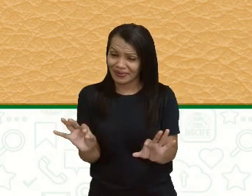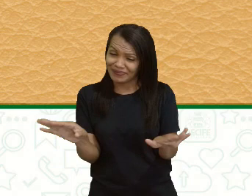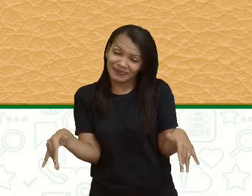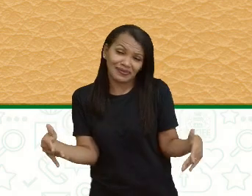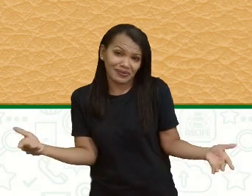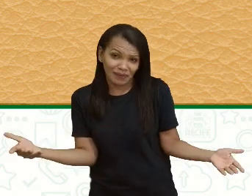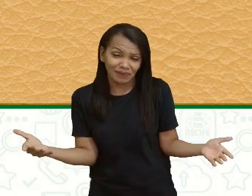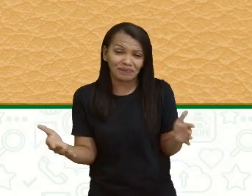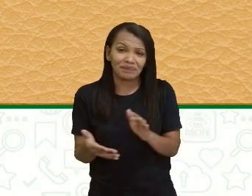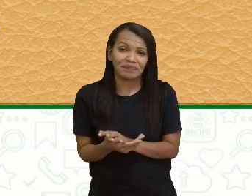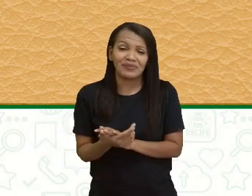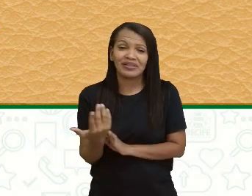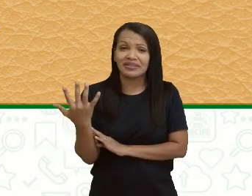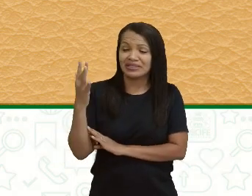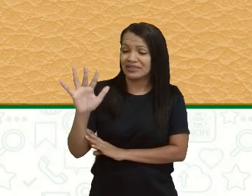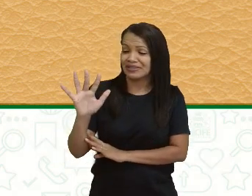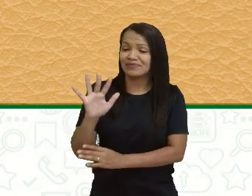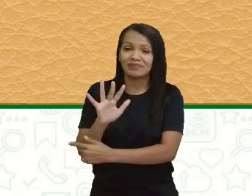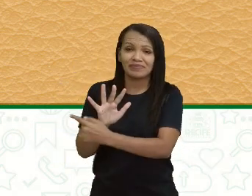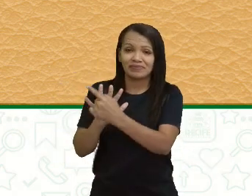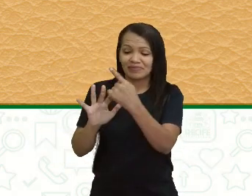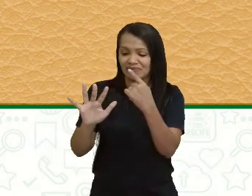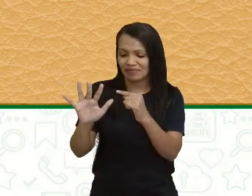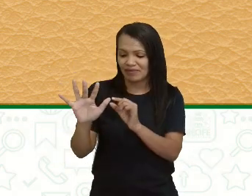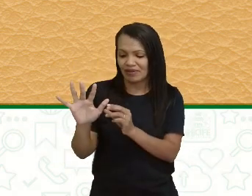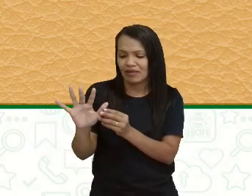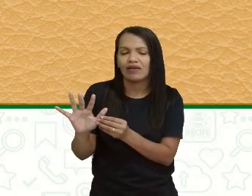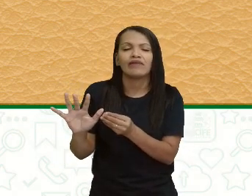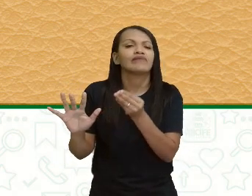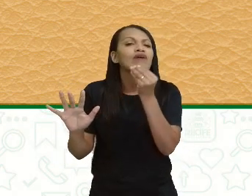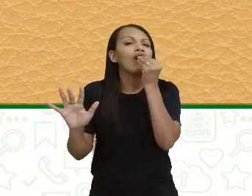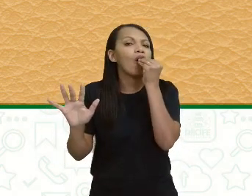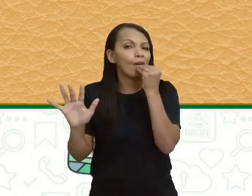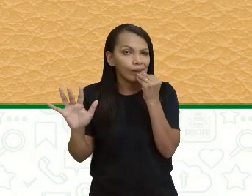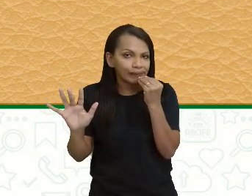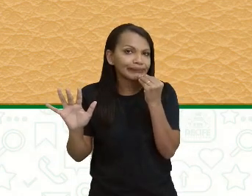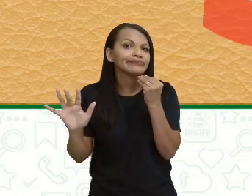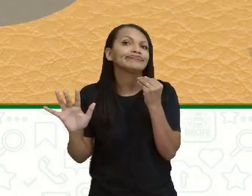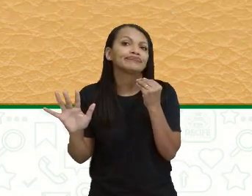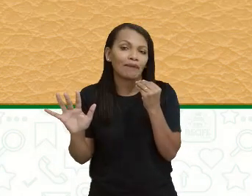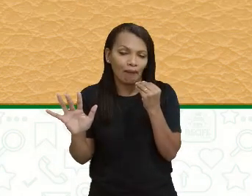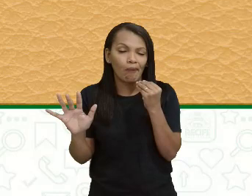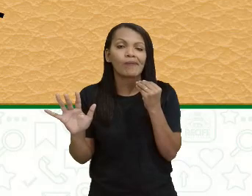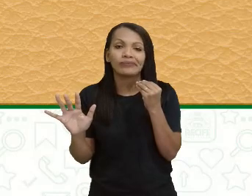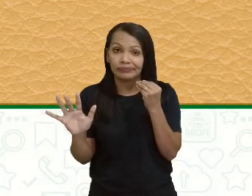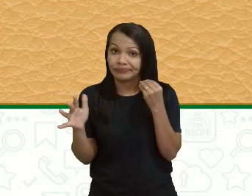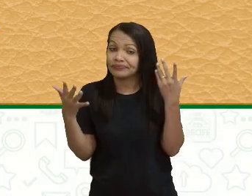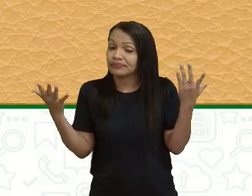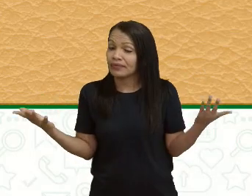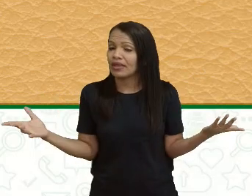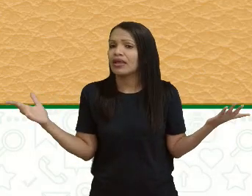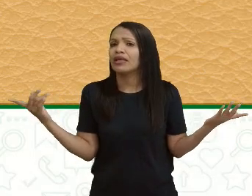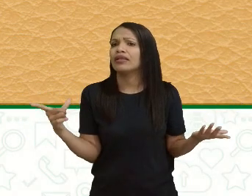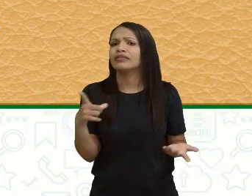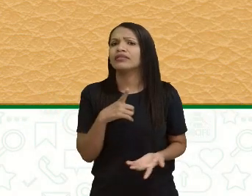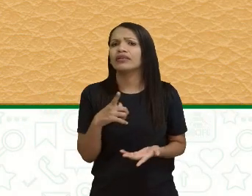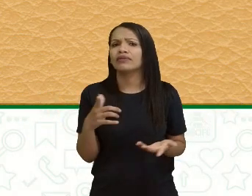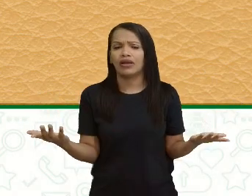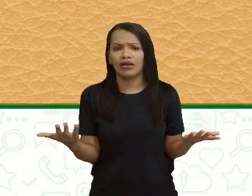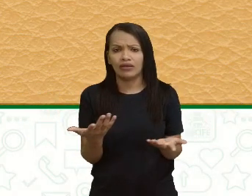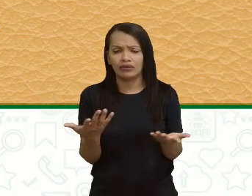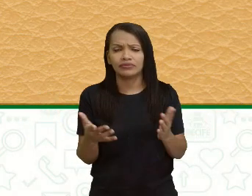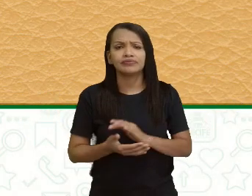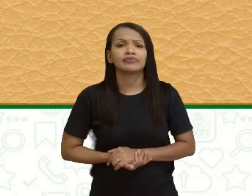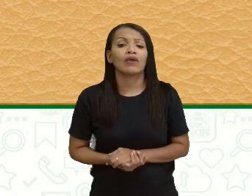Então, 5 partes, mas uma delas vai ser retirada. Aí eu tenho, gente,